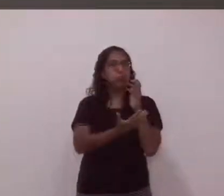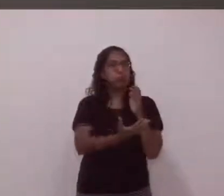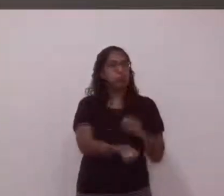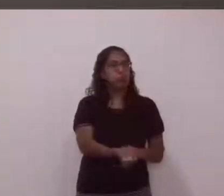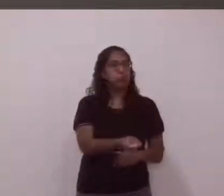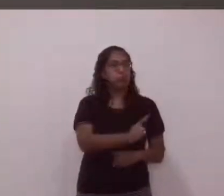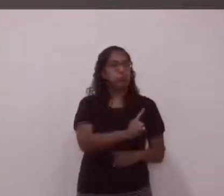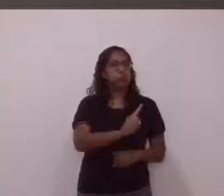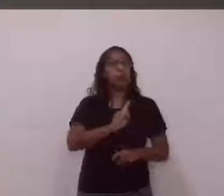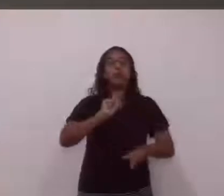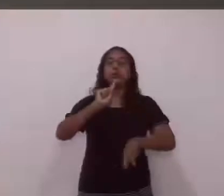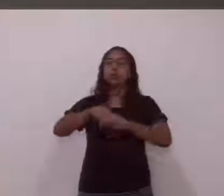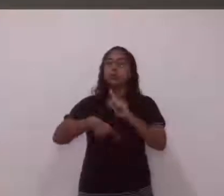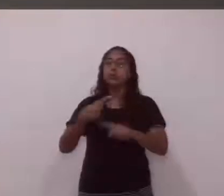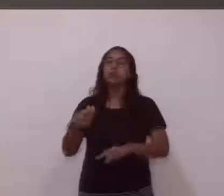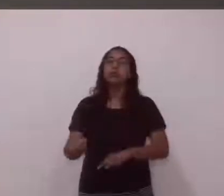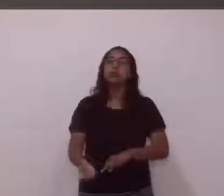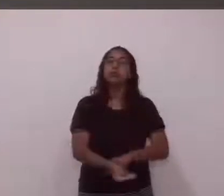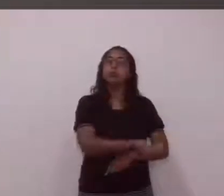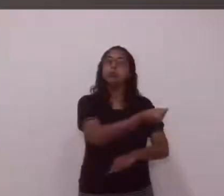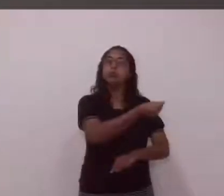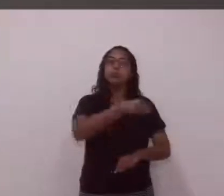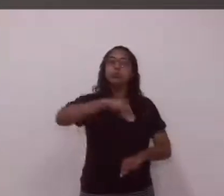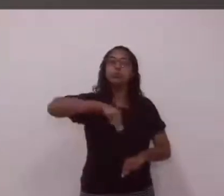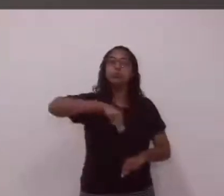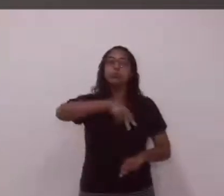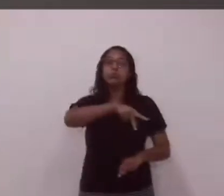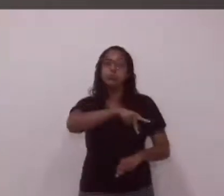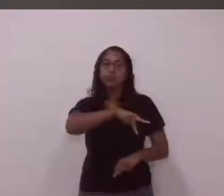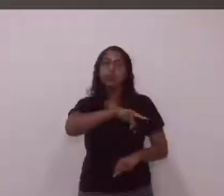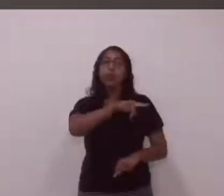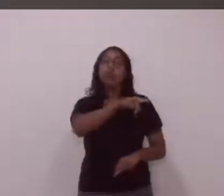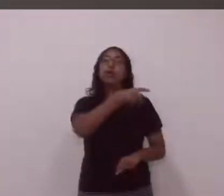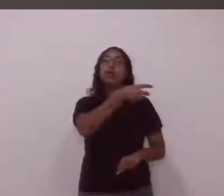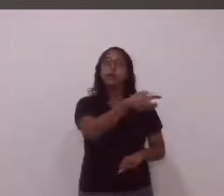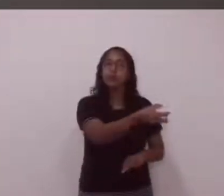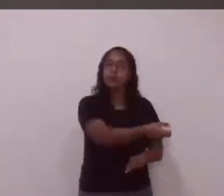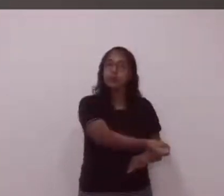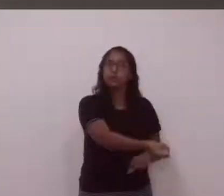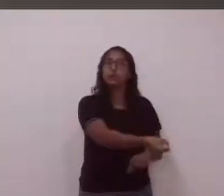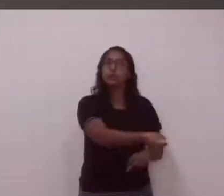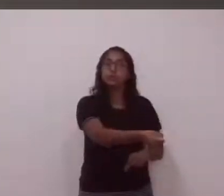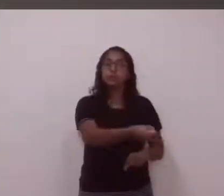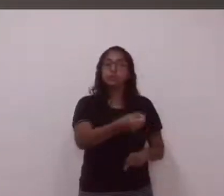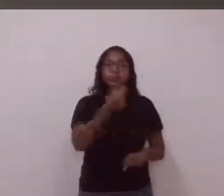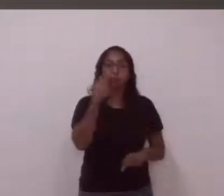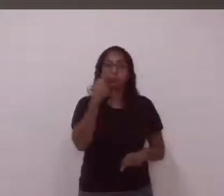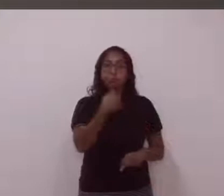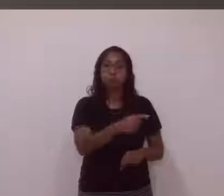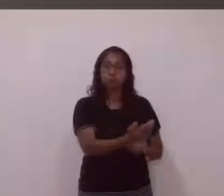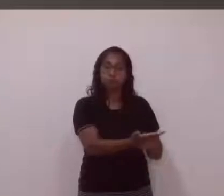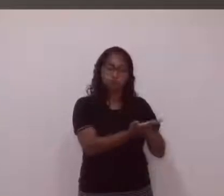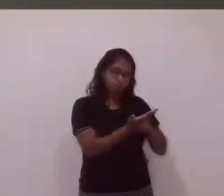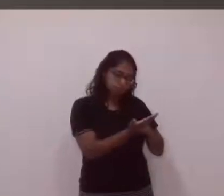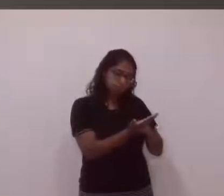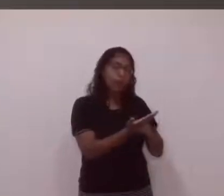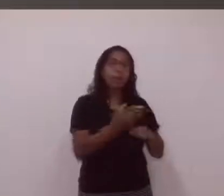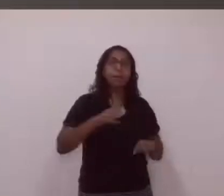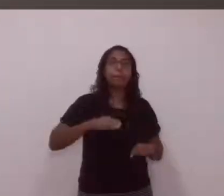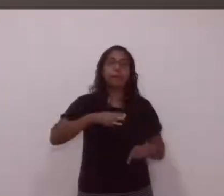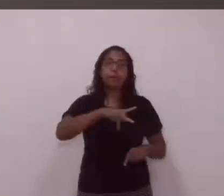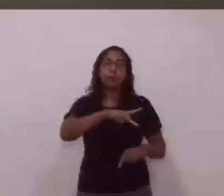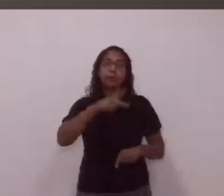encaminhado ao Ministério Público e o Ministério Público recebeu está bem claro aqui o Ministério Público por seus